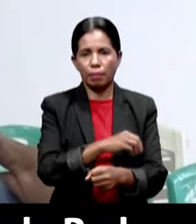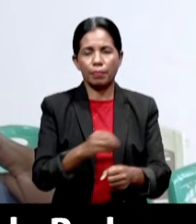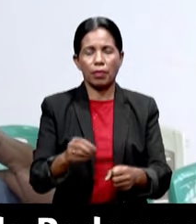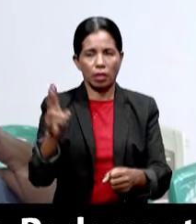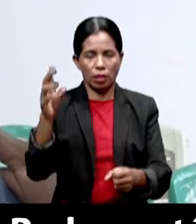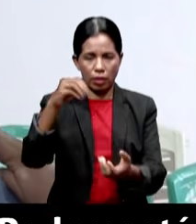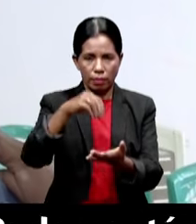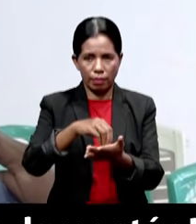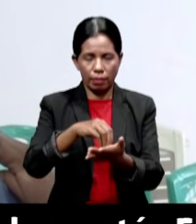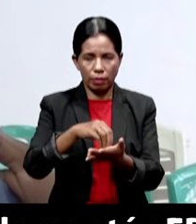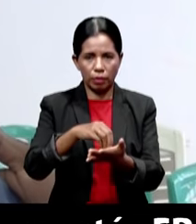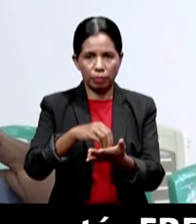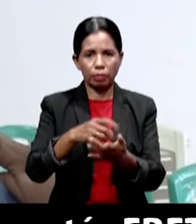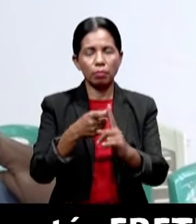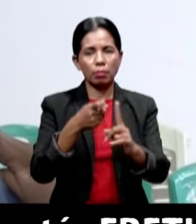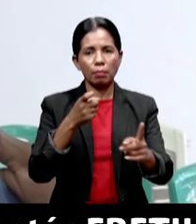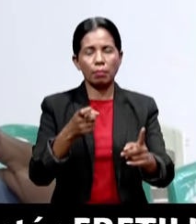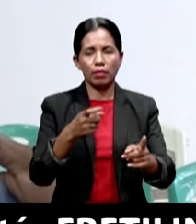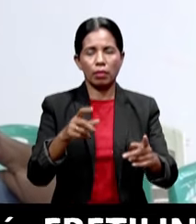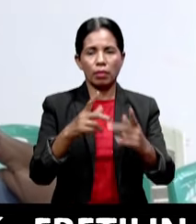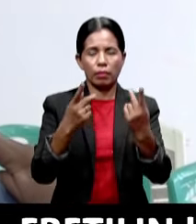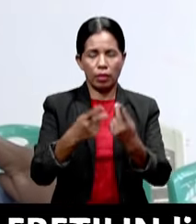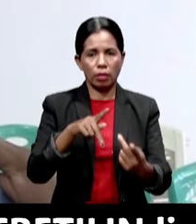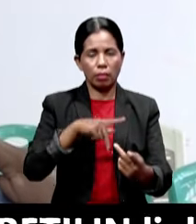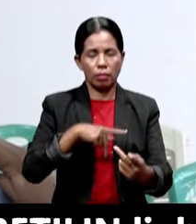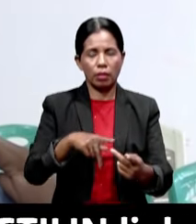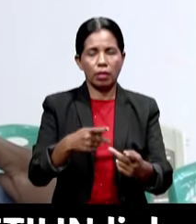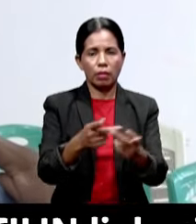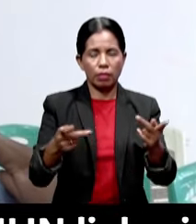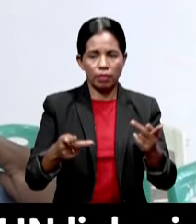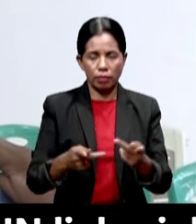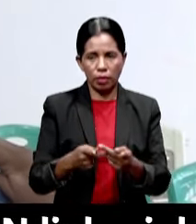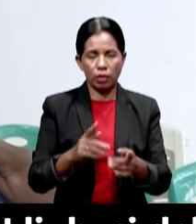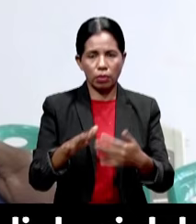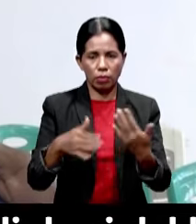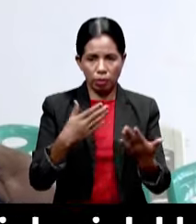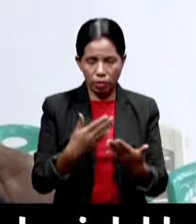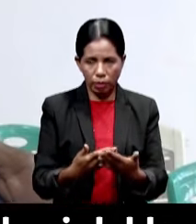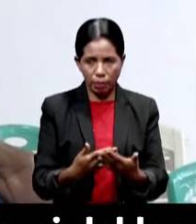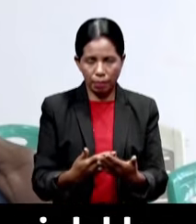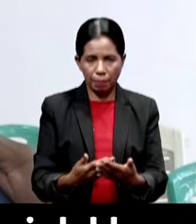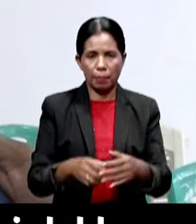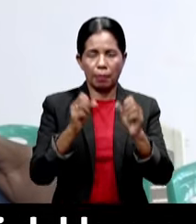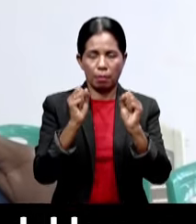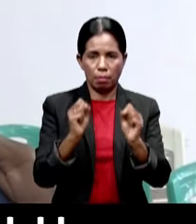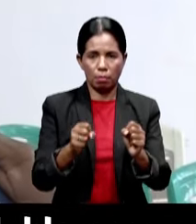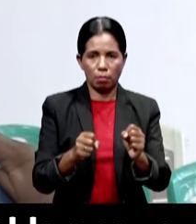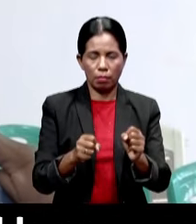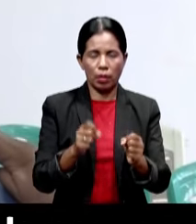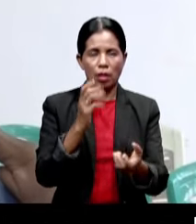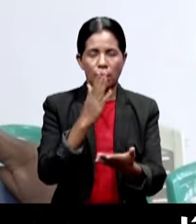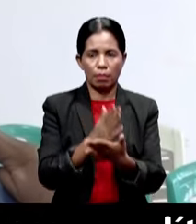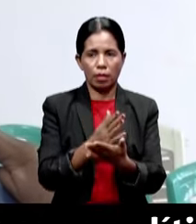ona atenção sério para o setor produtivo ser na BKC, precisa ter que investir uma casa de lutar para a tu bela a racoto e